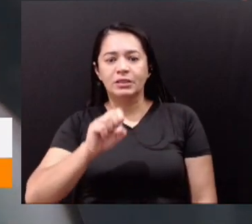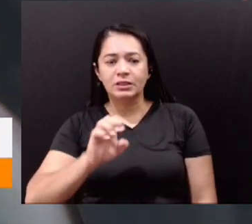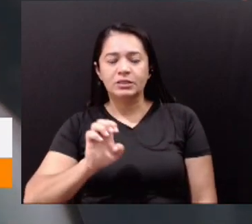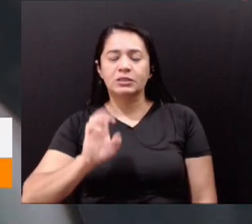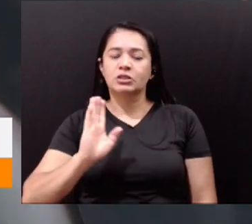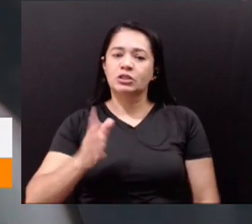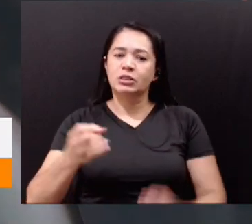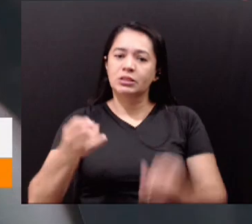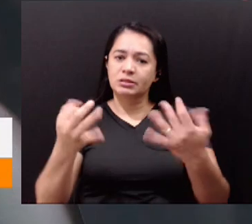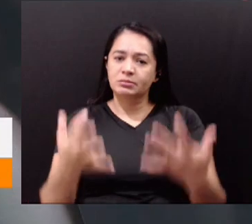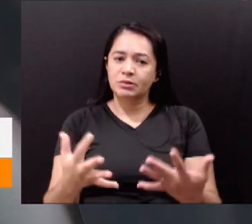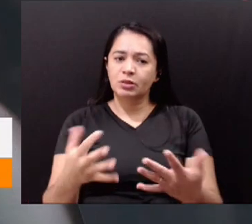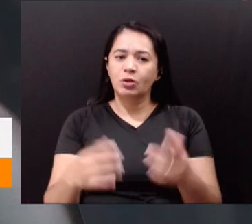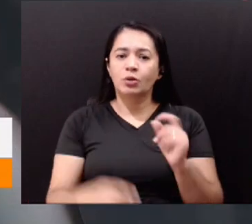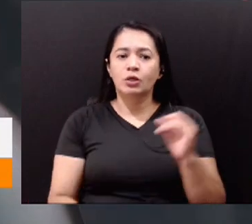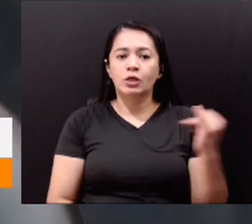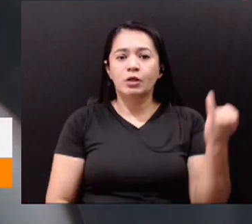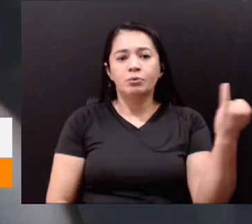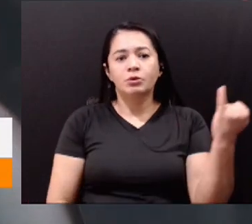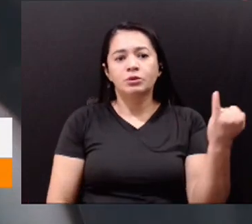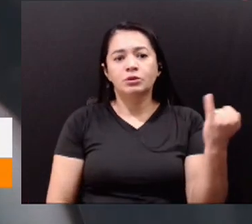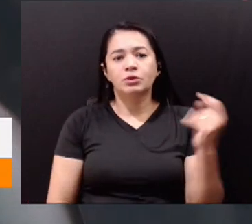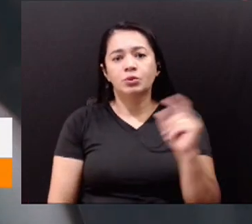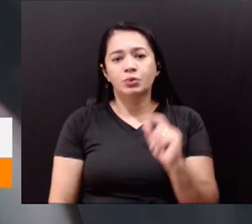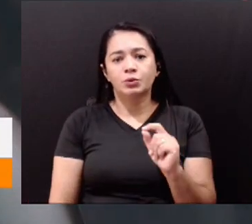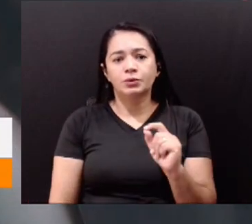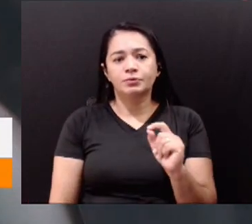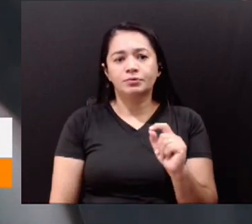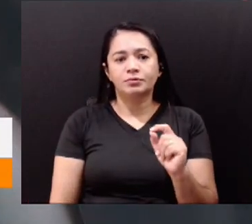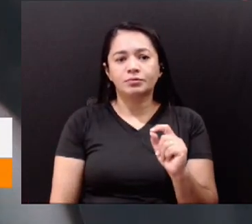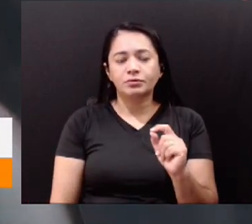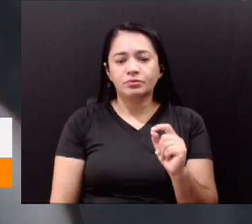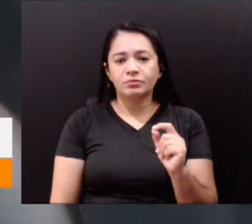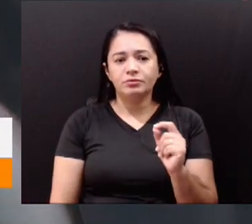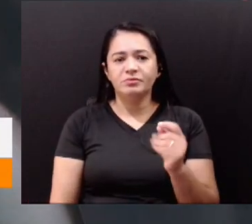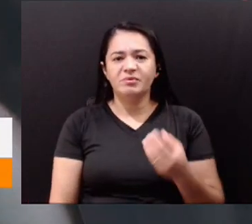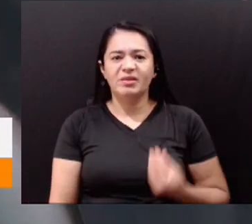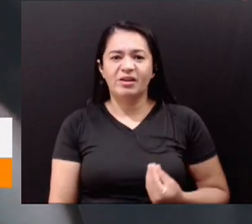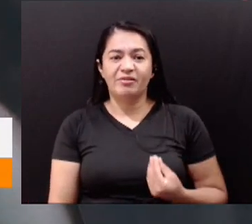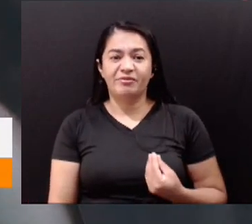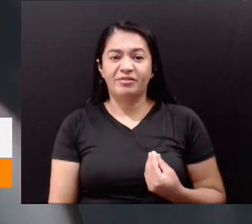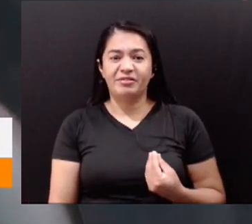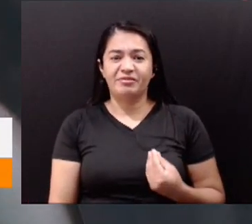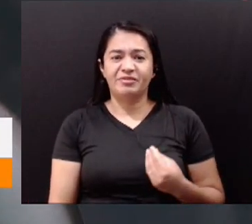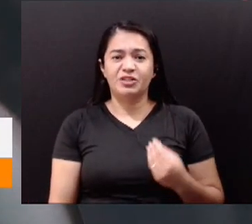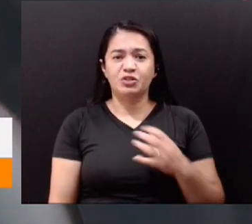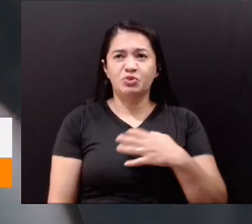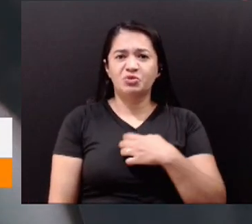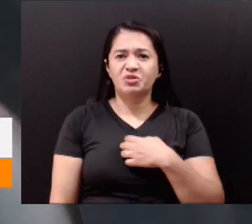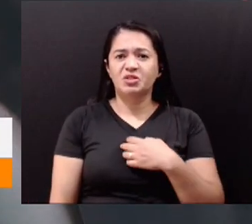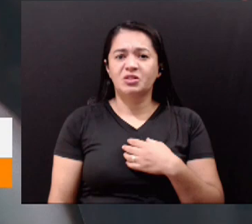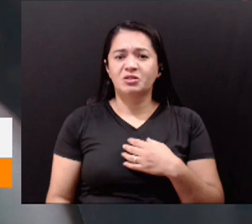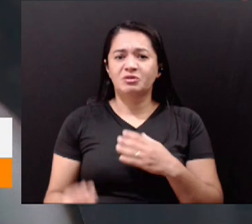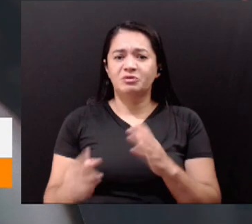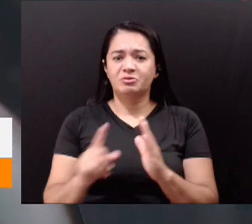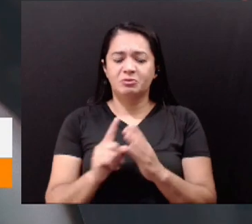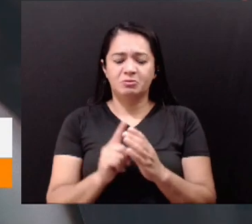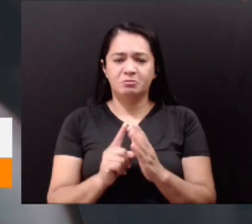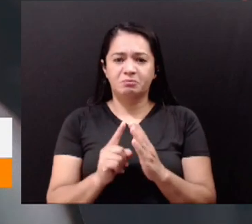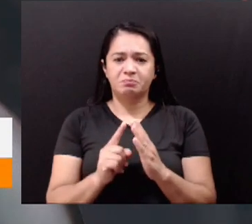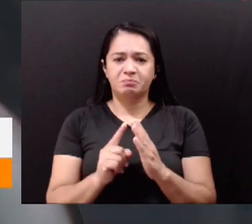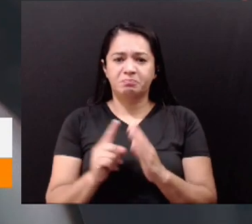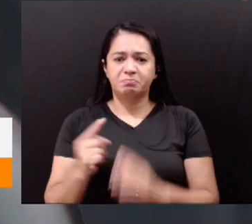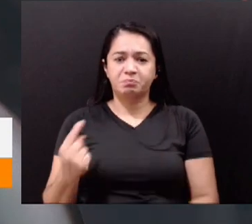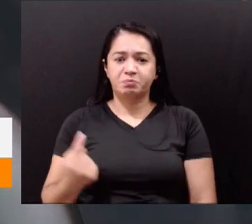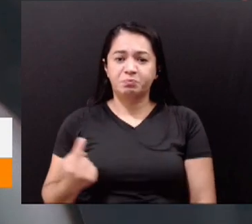para que a gente não viva dentro de um isolamento e de uma solidão, que pode ser